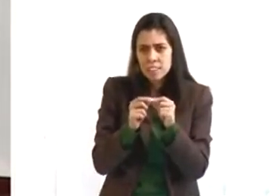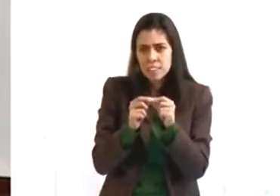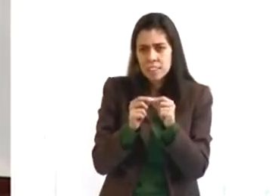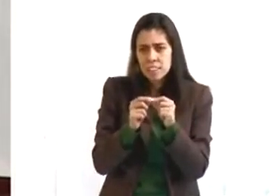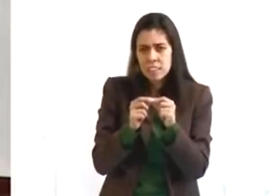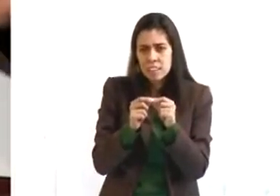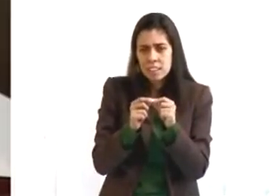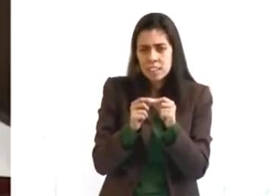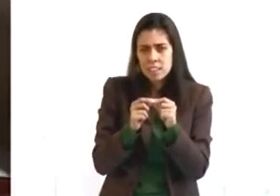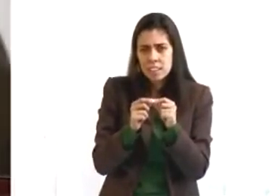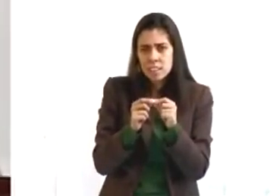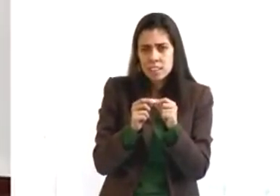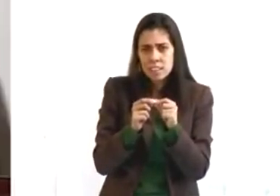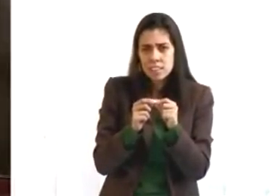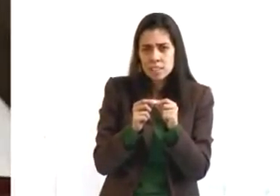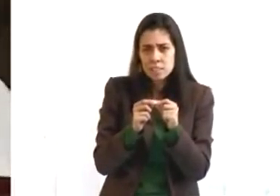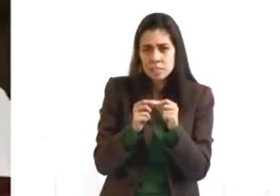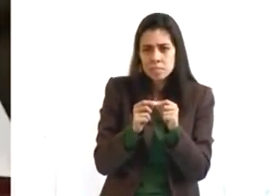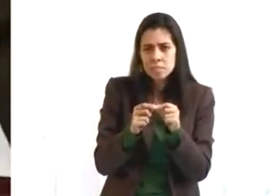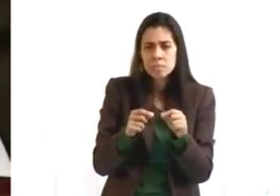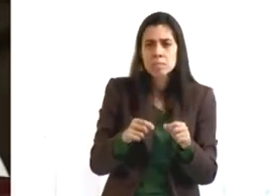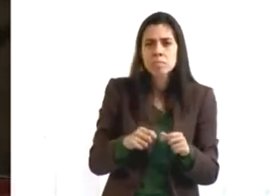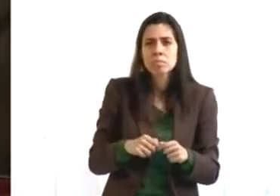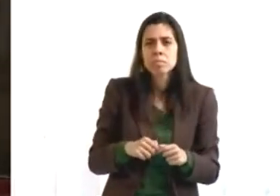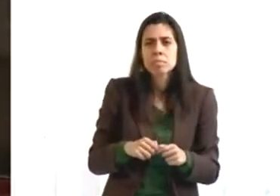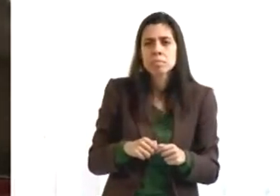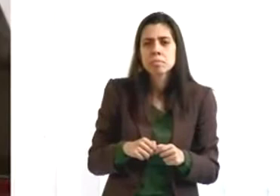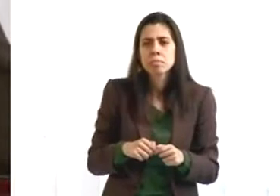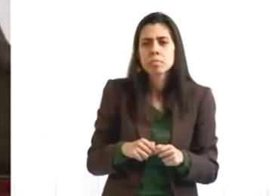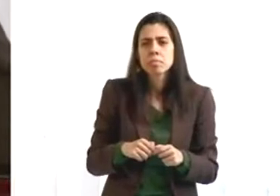mas Deus mandou Filipe perguntar alguma coisa para o etíope?